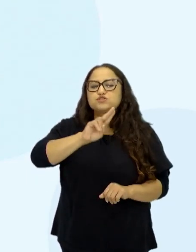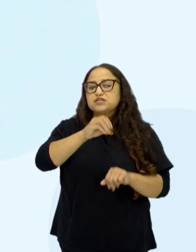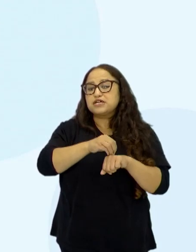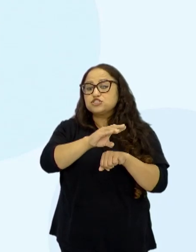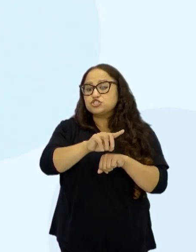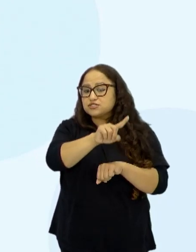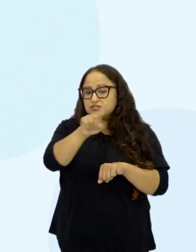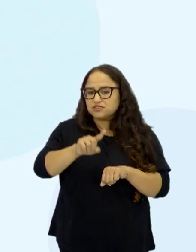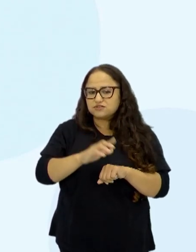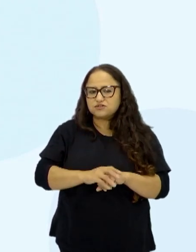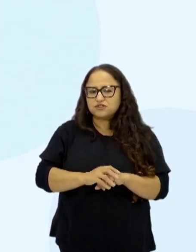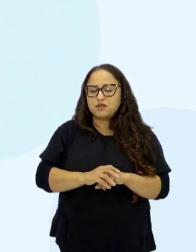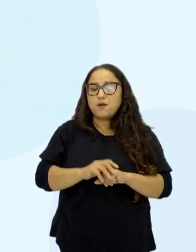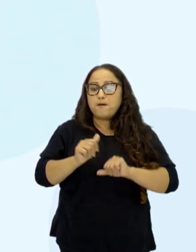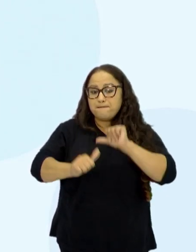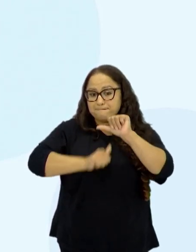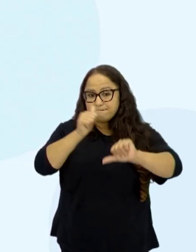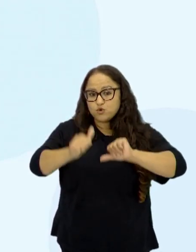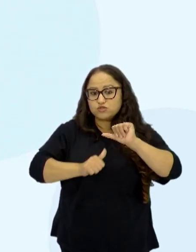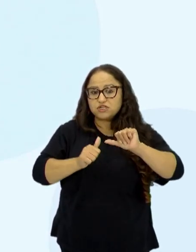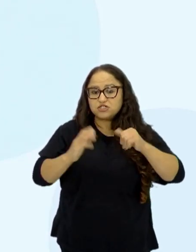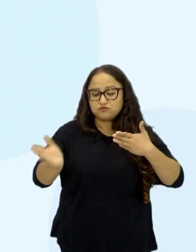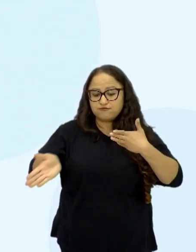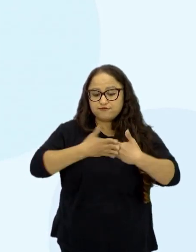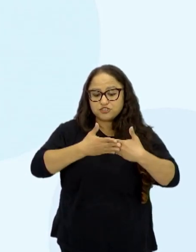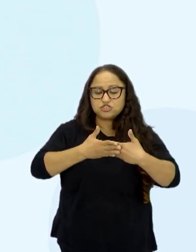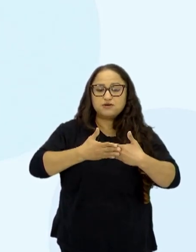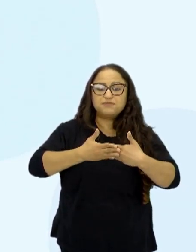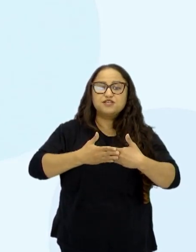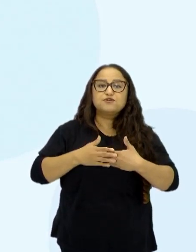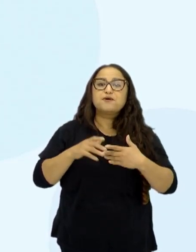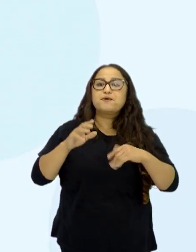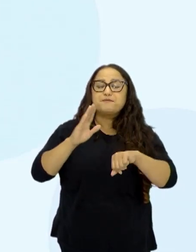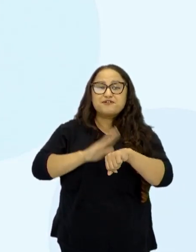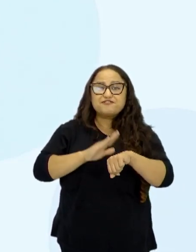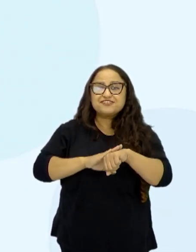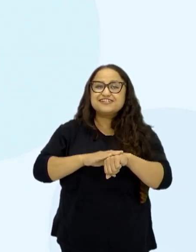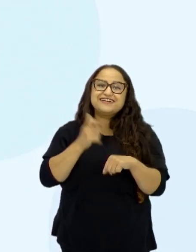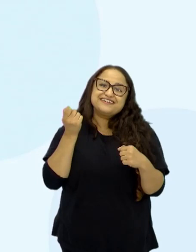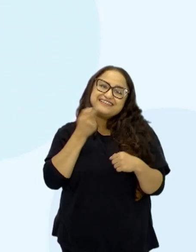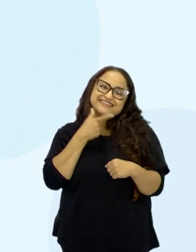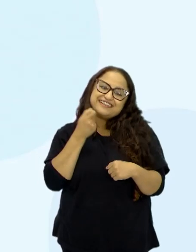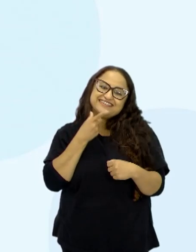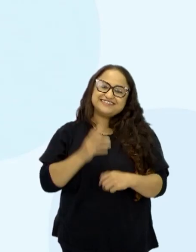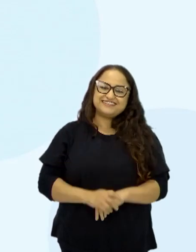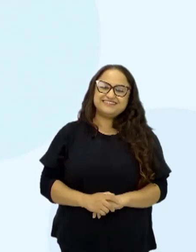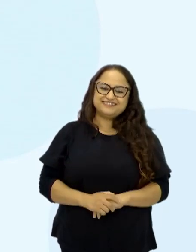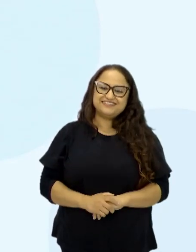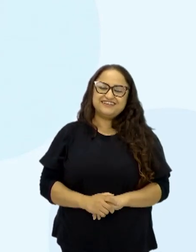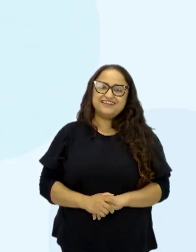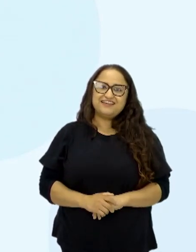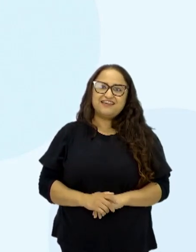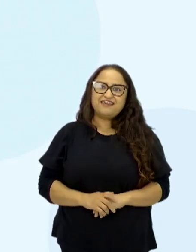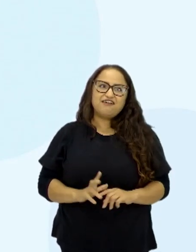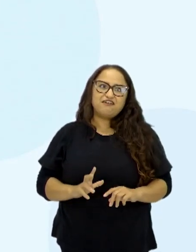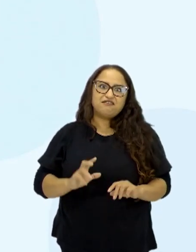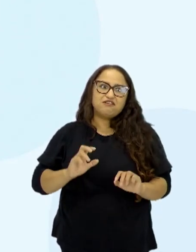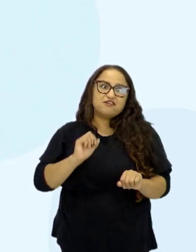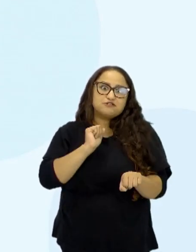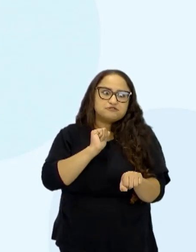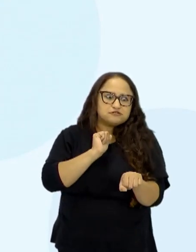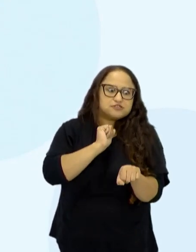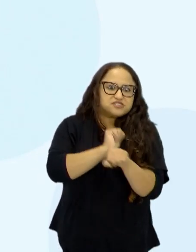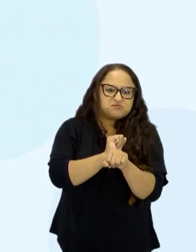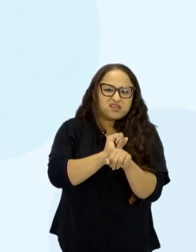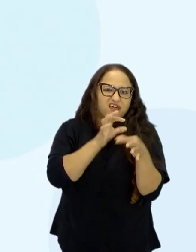tá? Alterando os elementos de fechamento da narrativa de forma que fique engraçado. Então assim, não quebrar a expectativa, não é para fazer igualzinho tá na